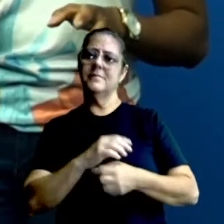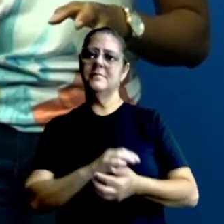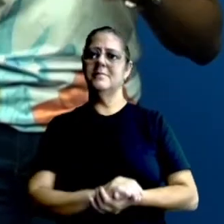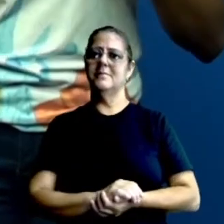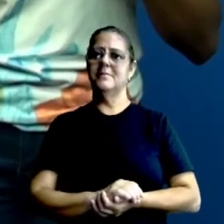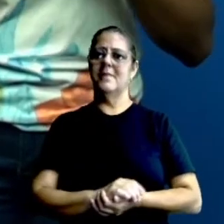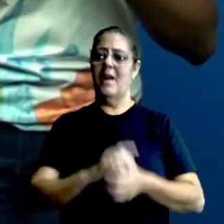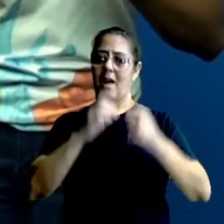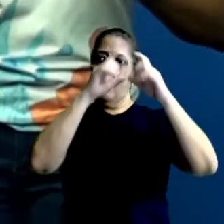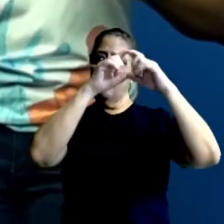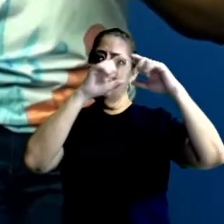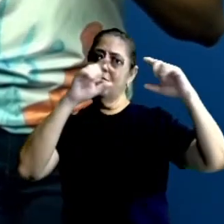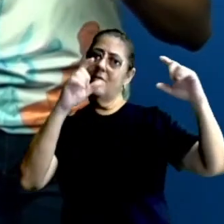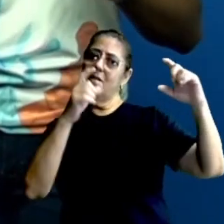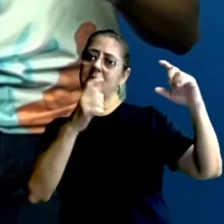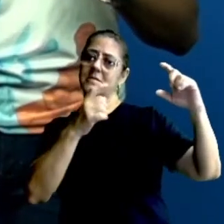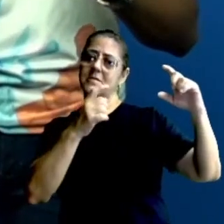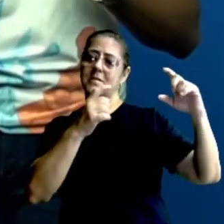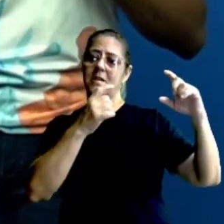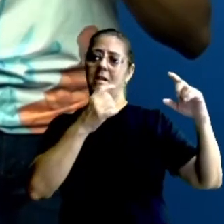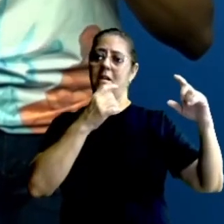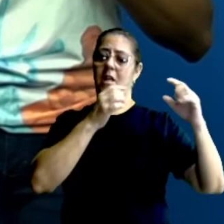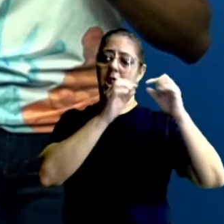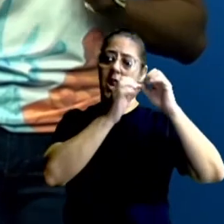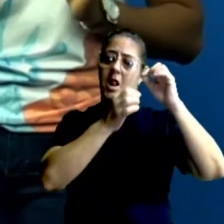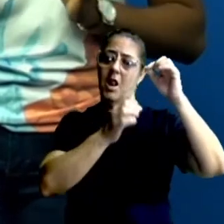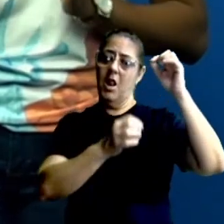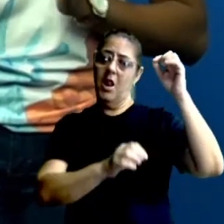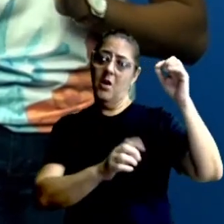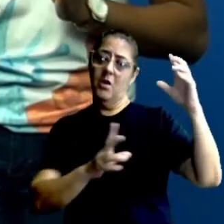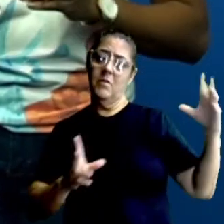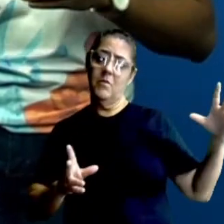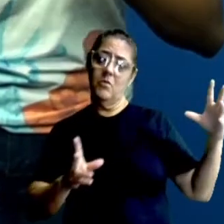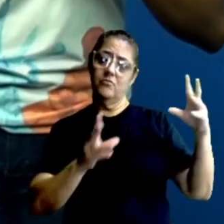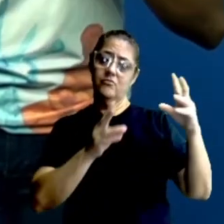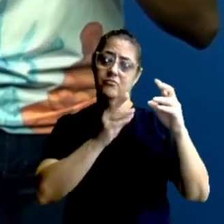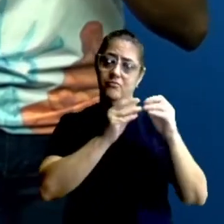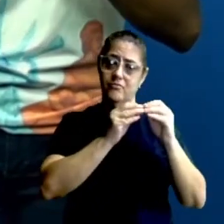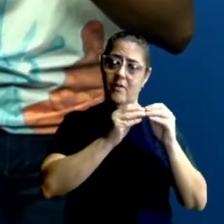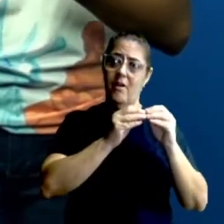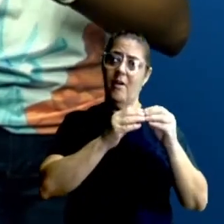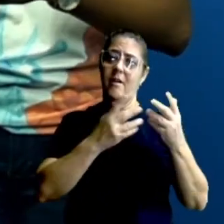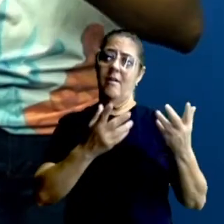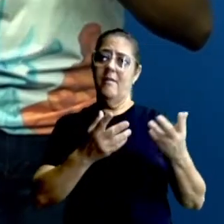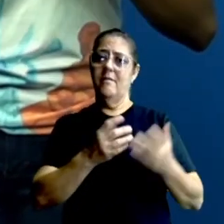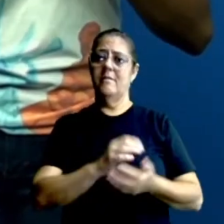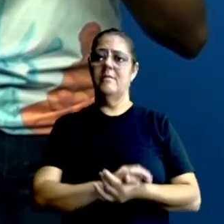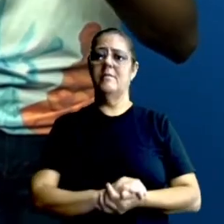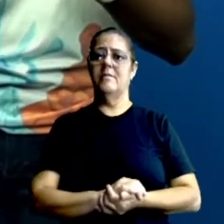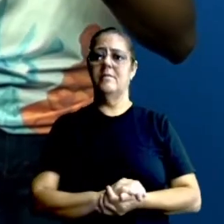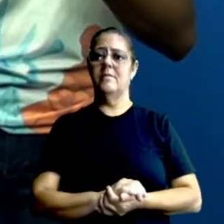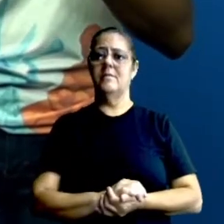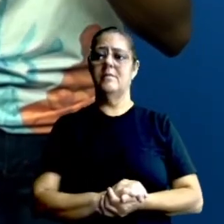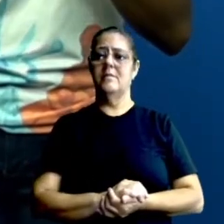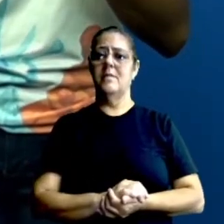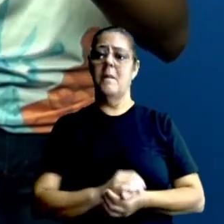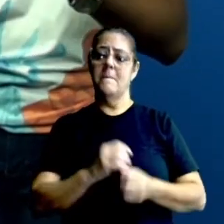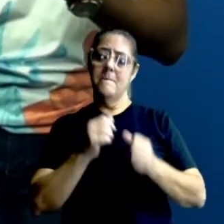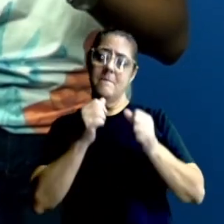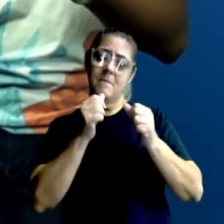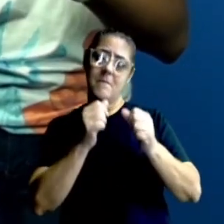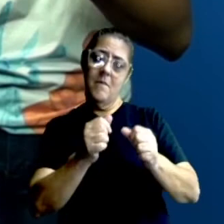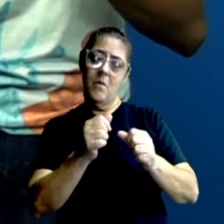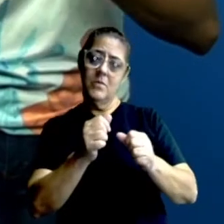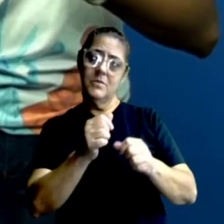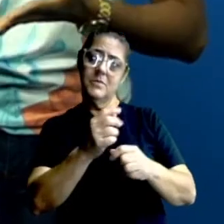não e essa frase foi um pouquinho mais longa mas você pode falar lindo também que nós boram e o please